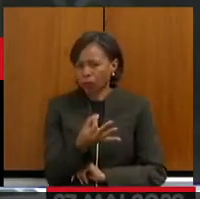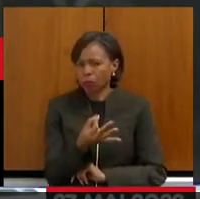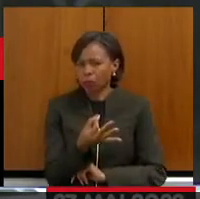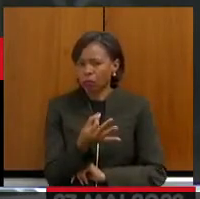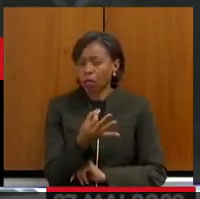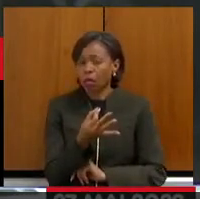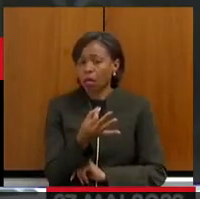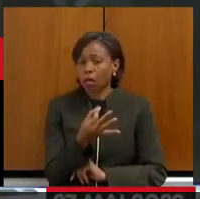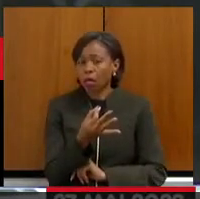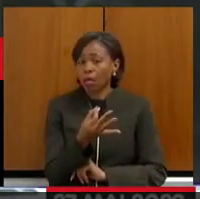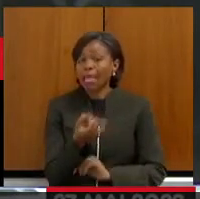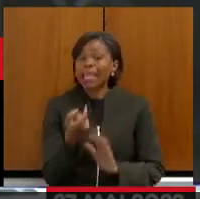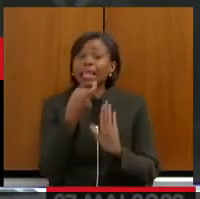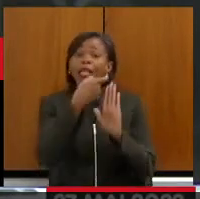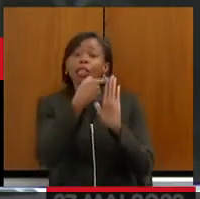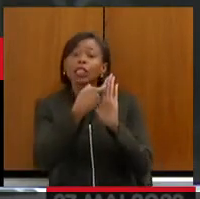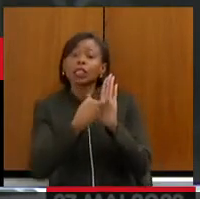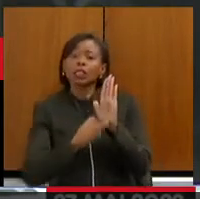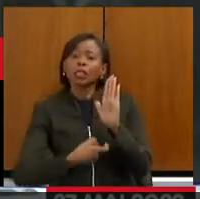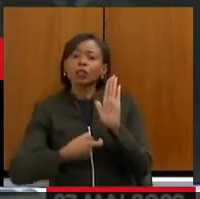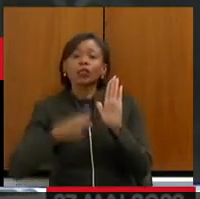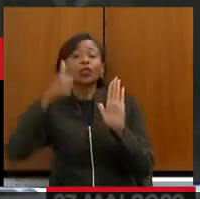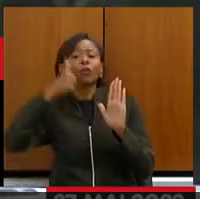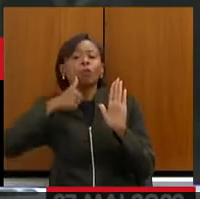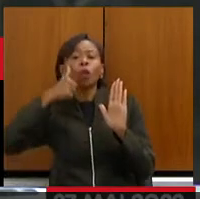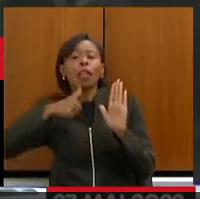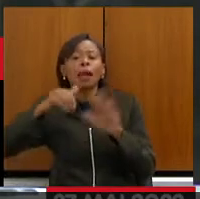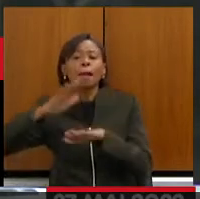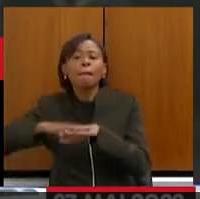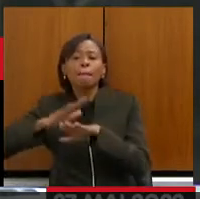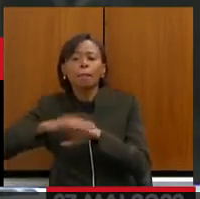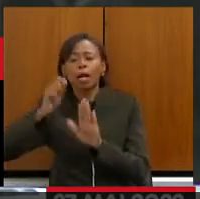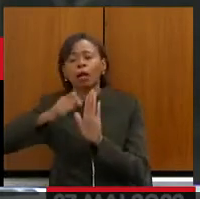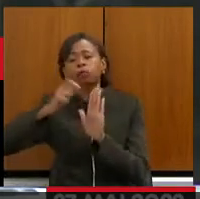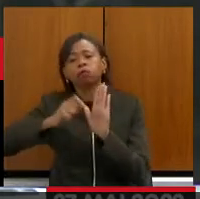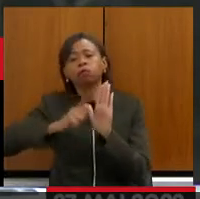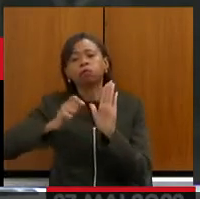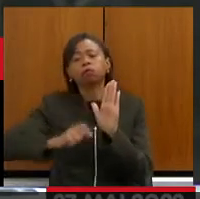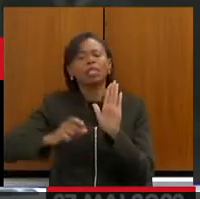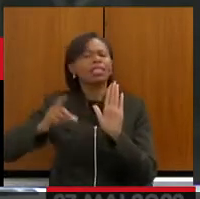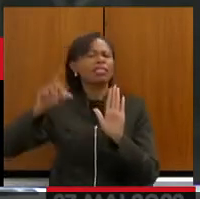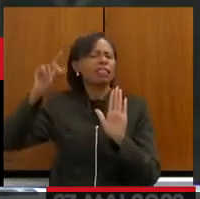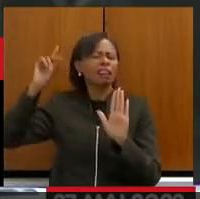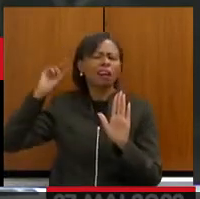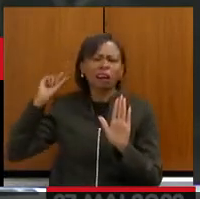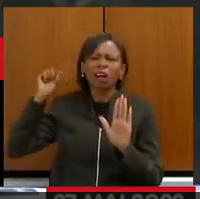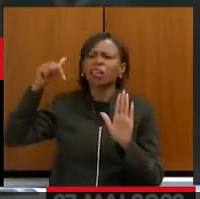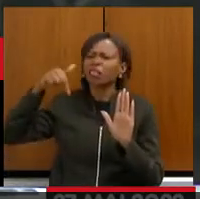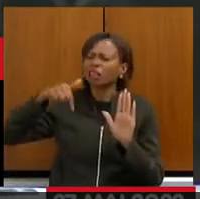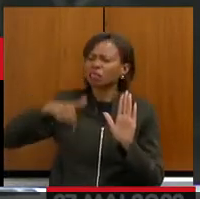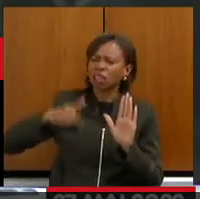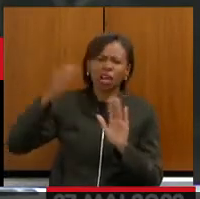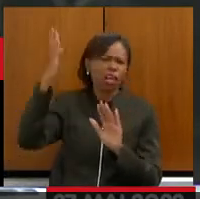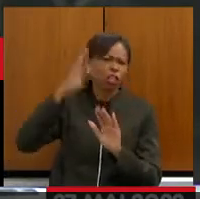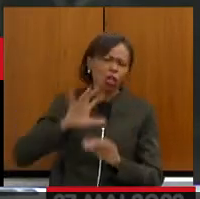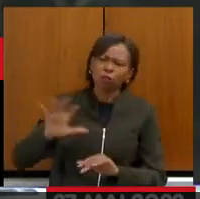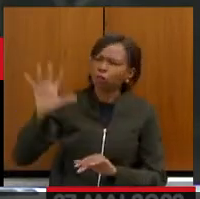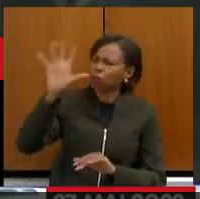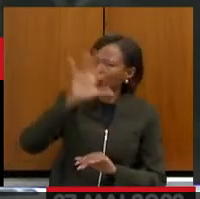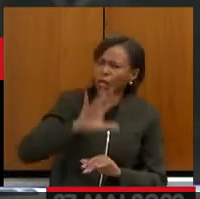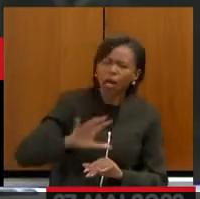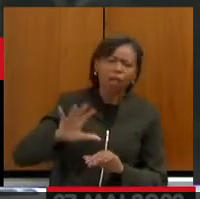inclusão de textos femininos de todas as épocas nacionalidades e condições sociais em